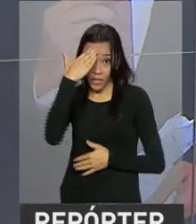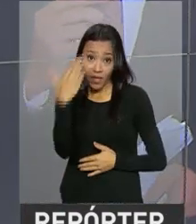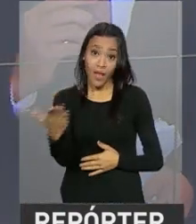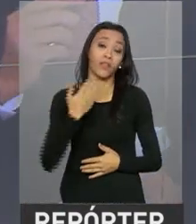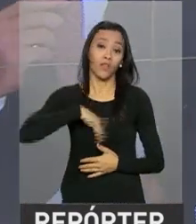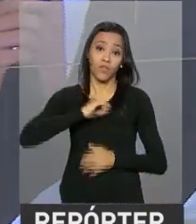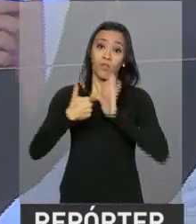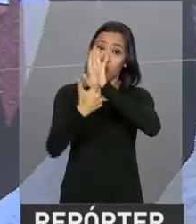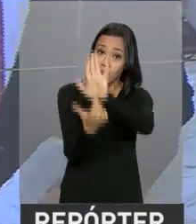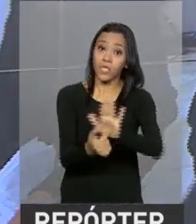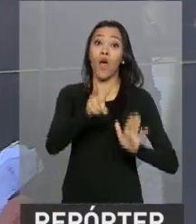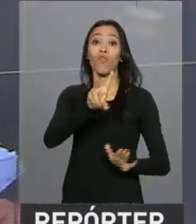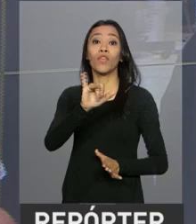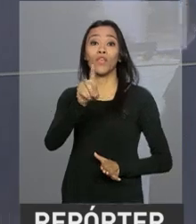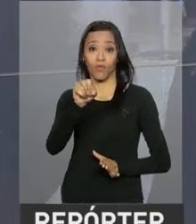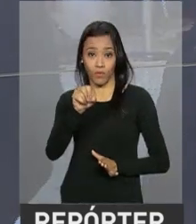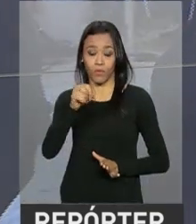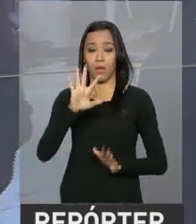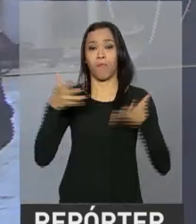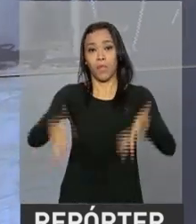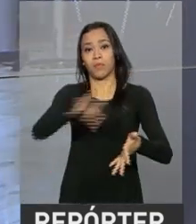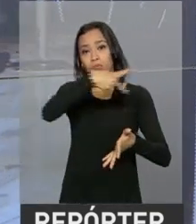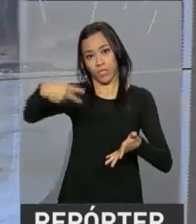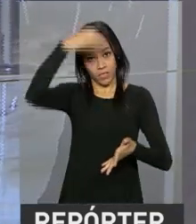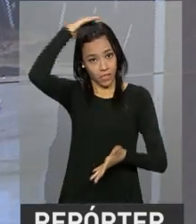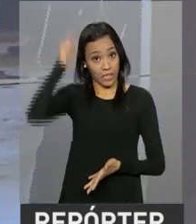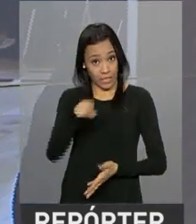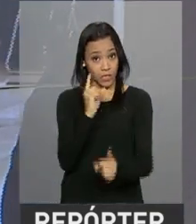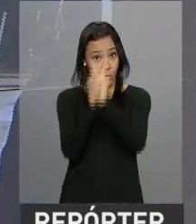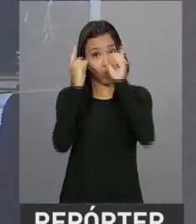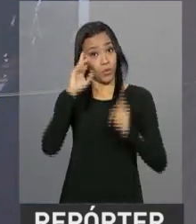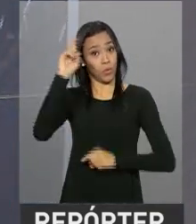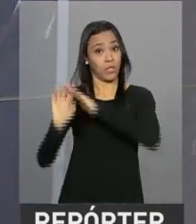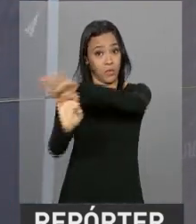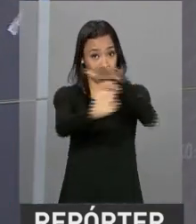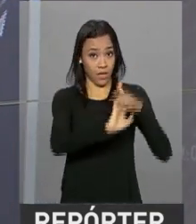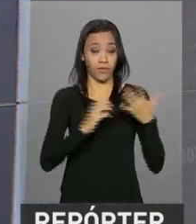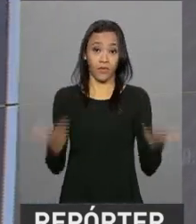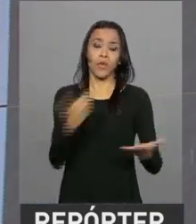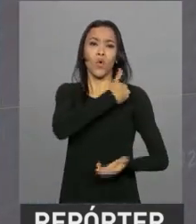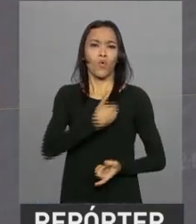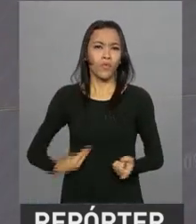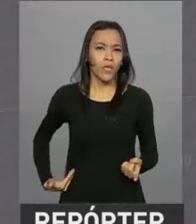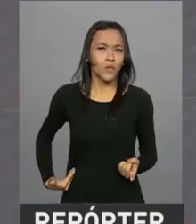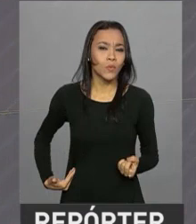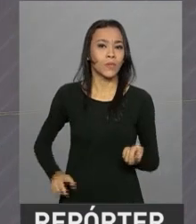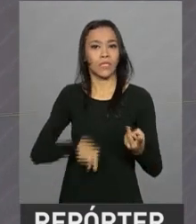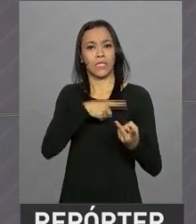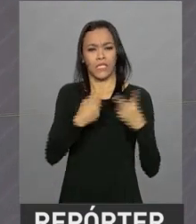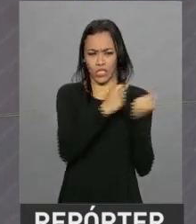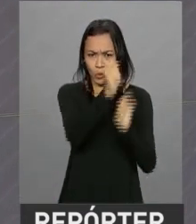que a gente Transmite ao vivo a participação do presidente em exercício Michel termer nesse encontro com os empresários governos governo e